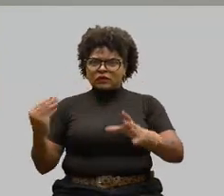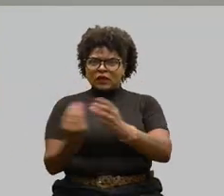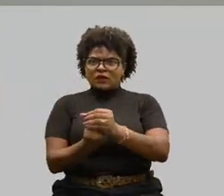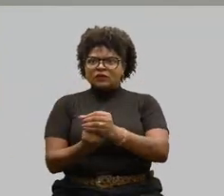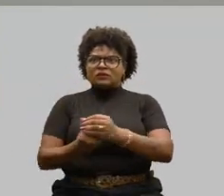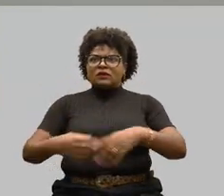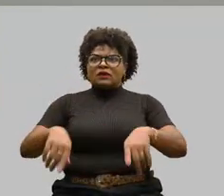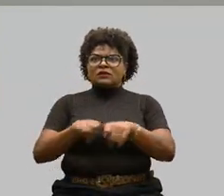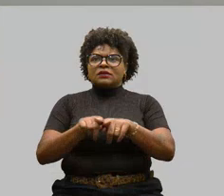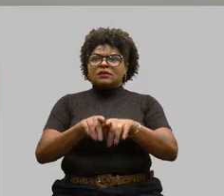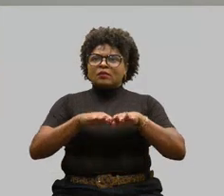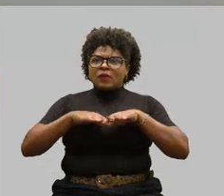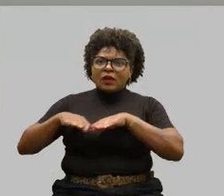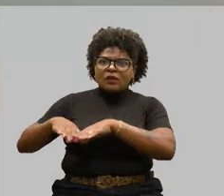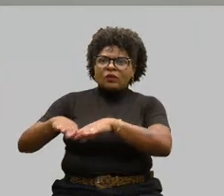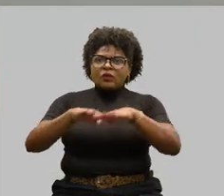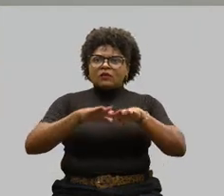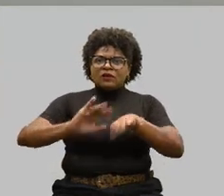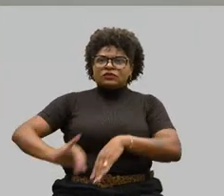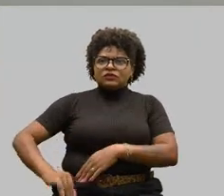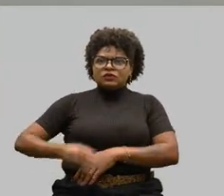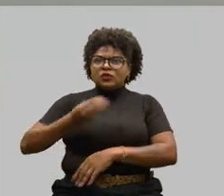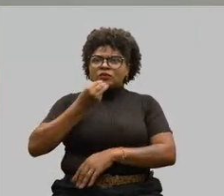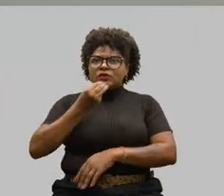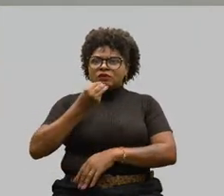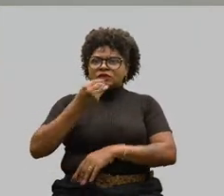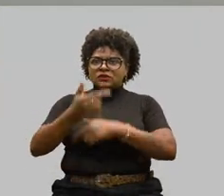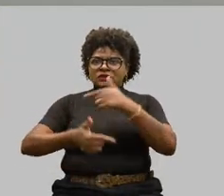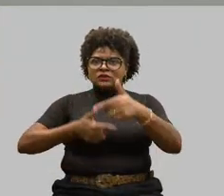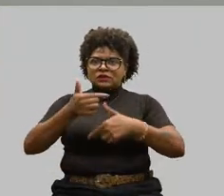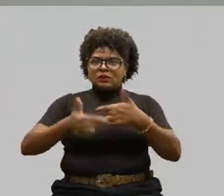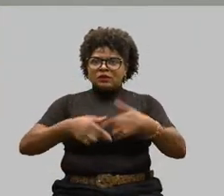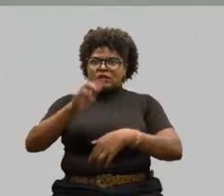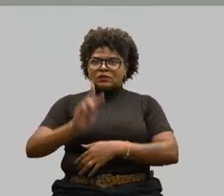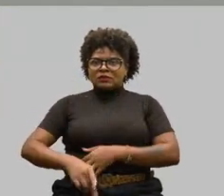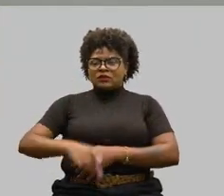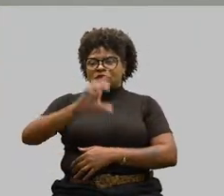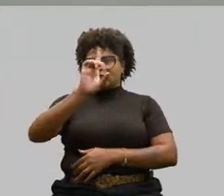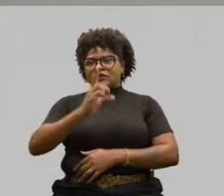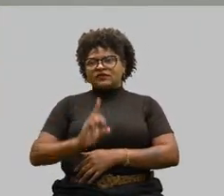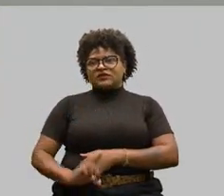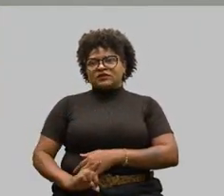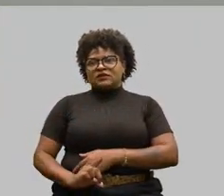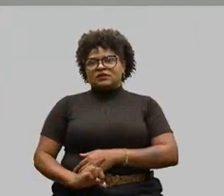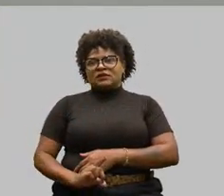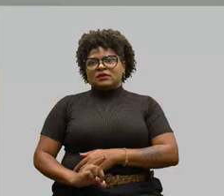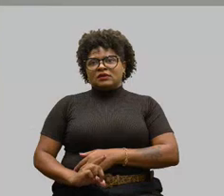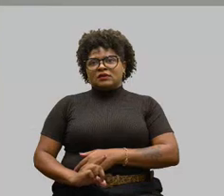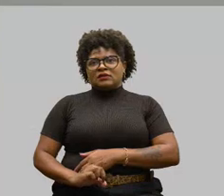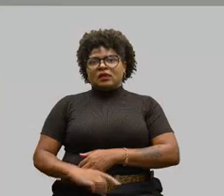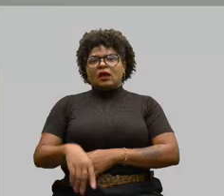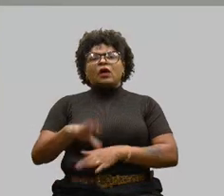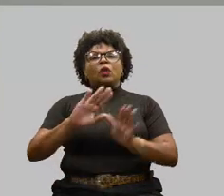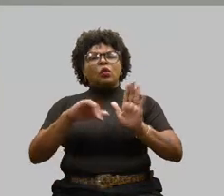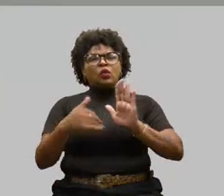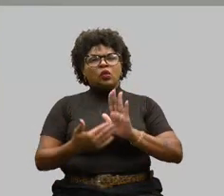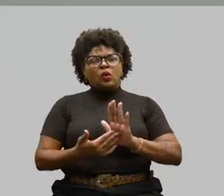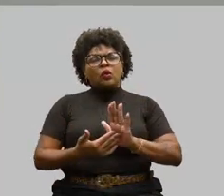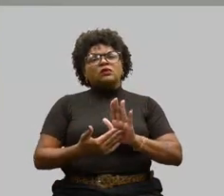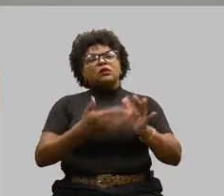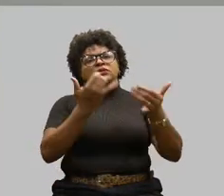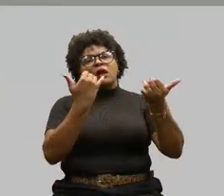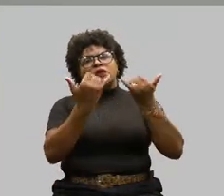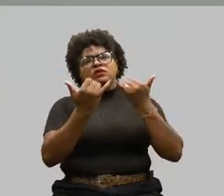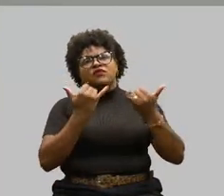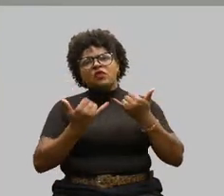igualdade de oportunidades de emprego para pessoas com deficiência segundo os dados divulgados pelo IBGE